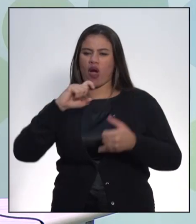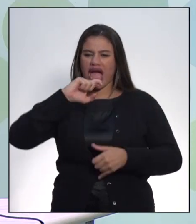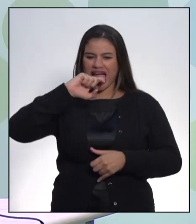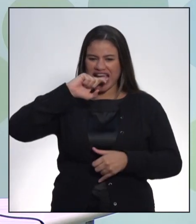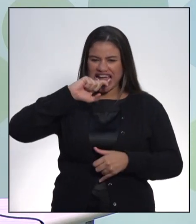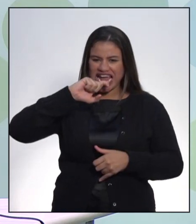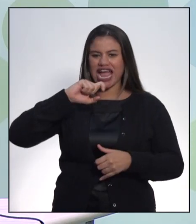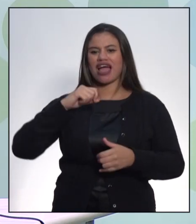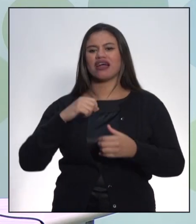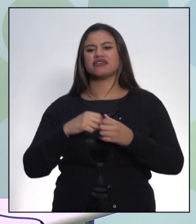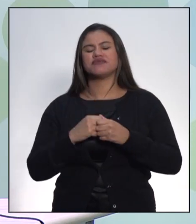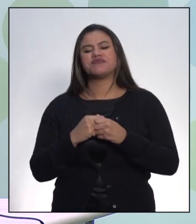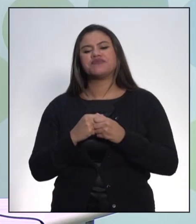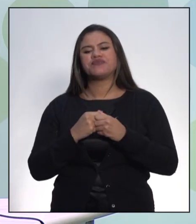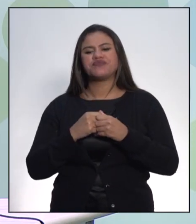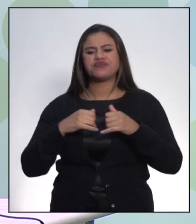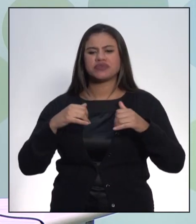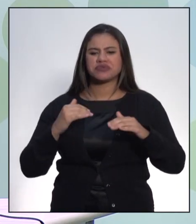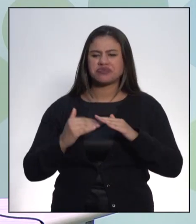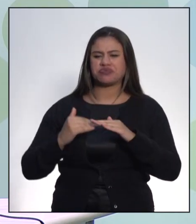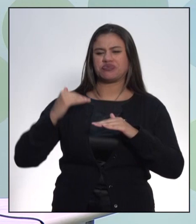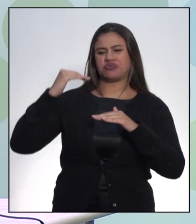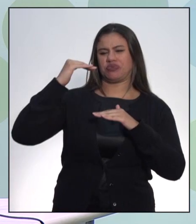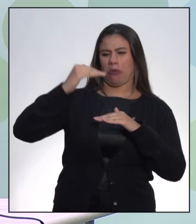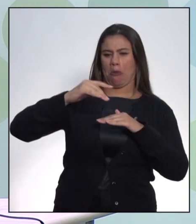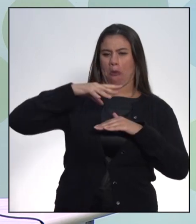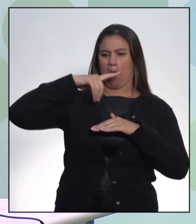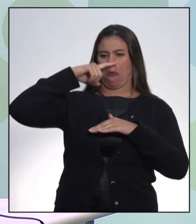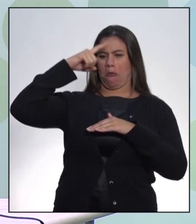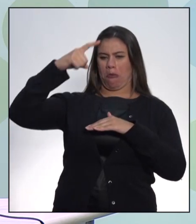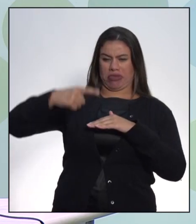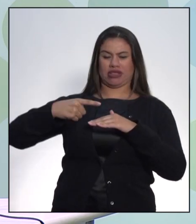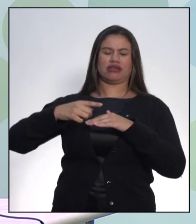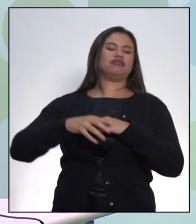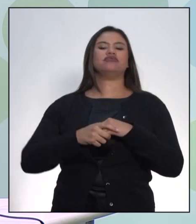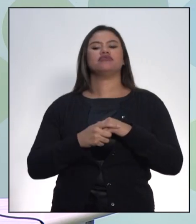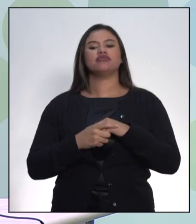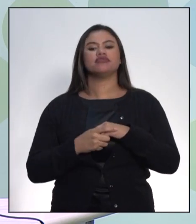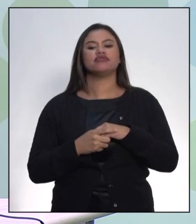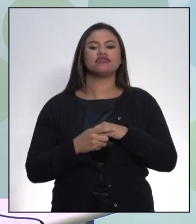né? Superioridade, de certa forma